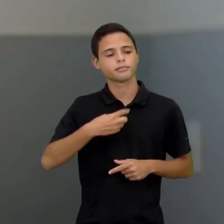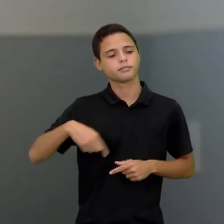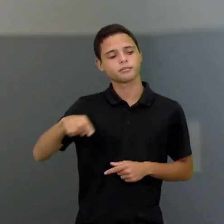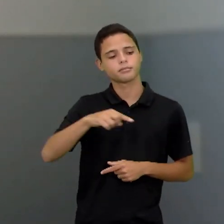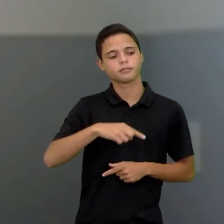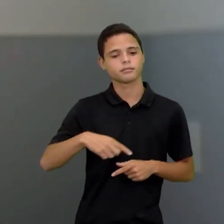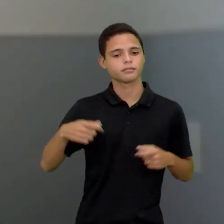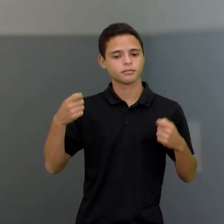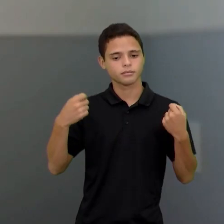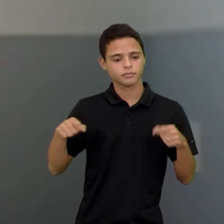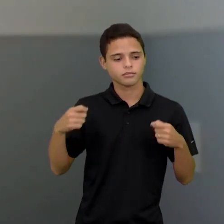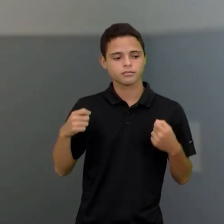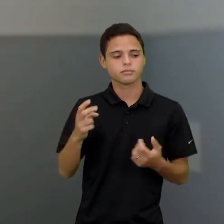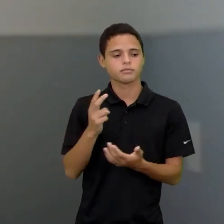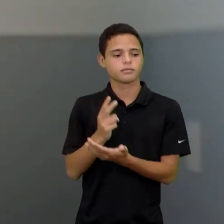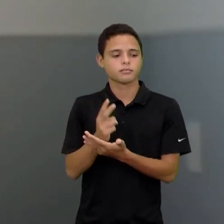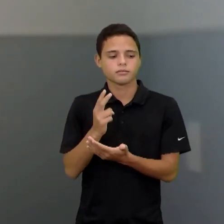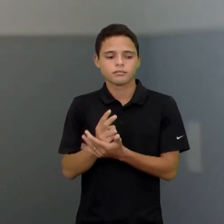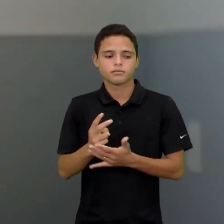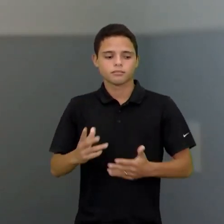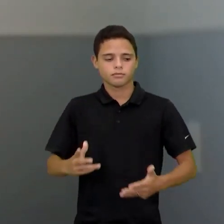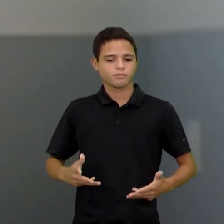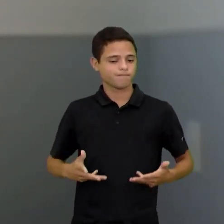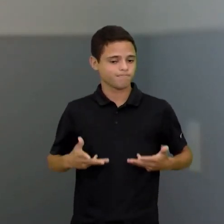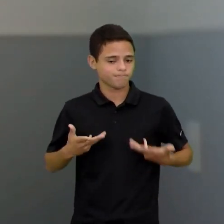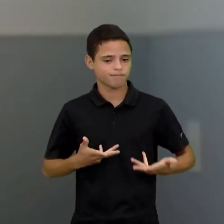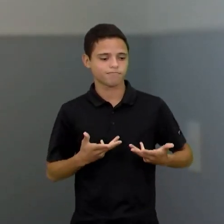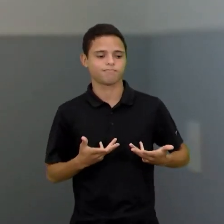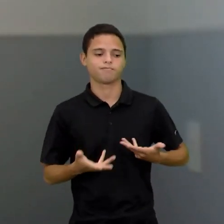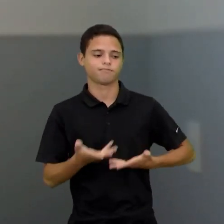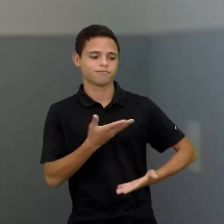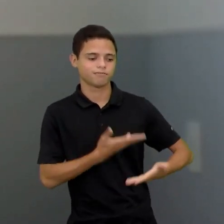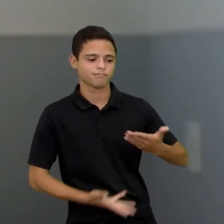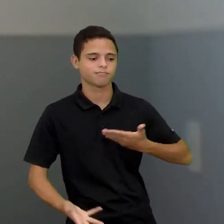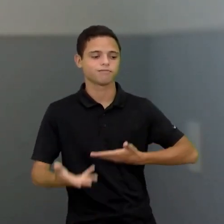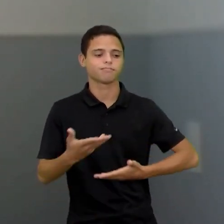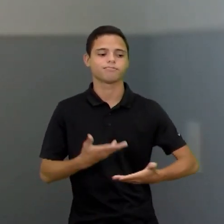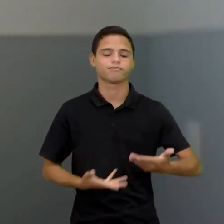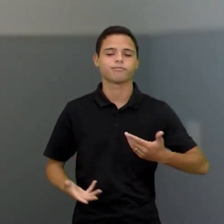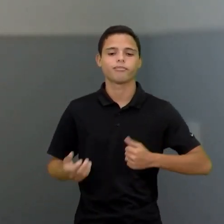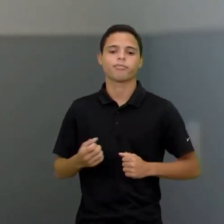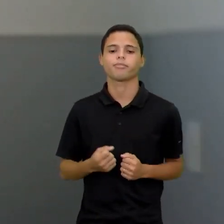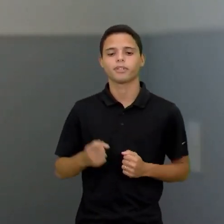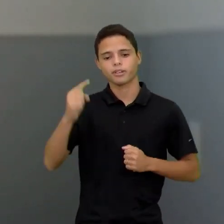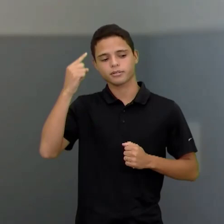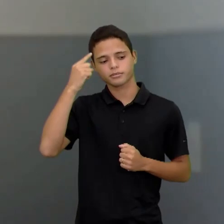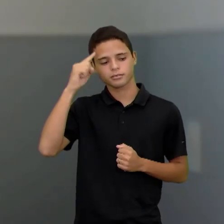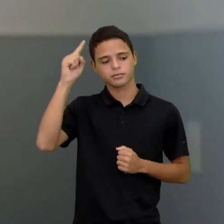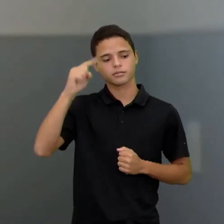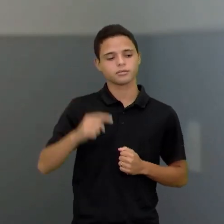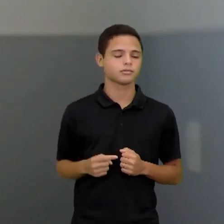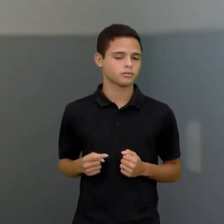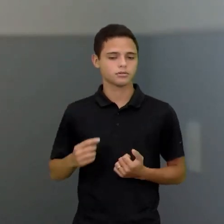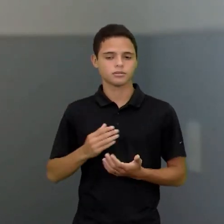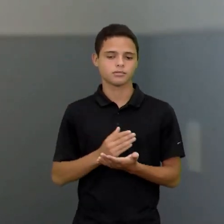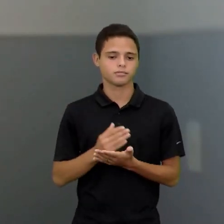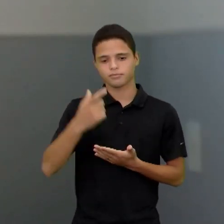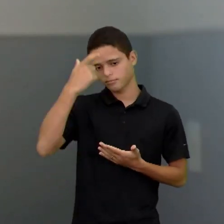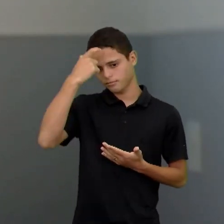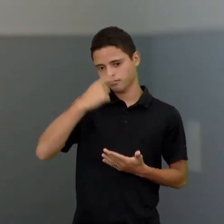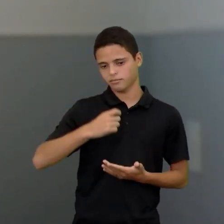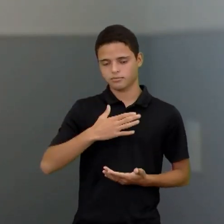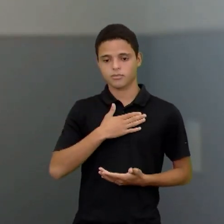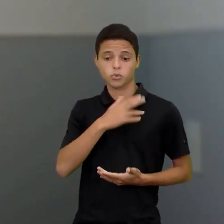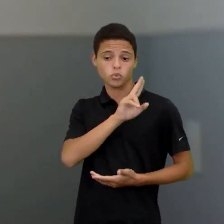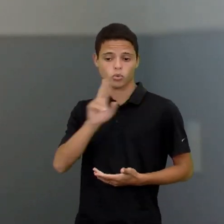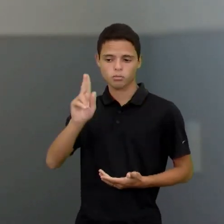precisa experimentar e precisa compartilhar os nossos ensinamentos. Deixa eu começar me apresentando. Meu nome é